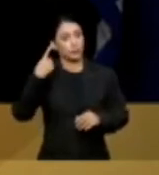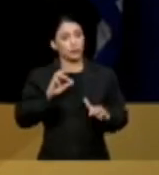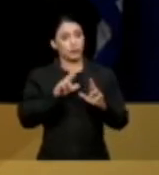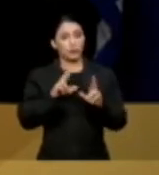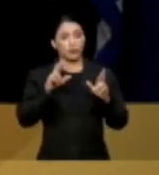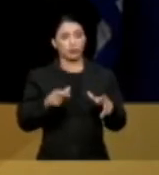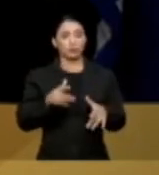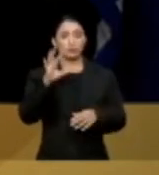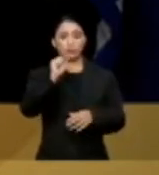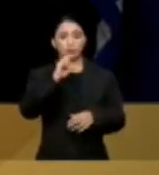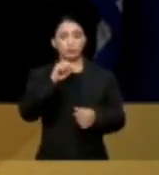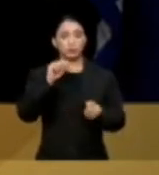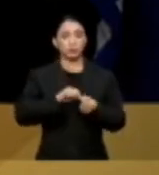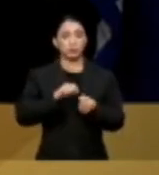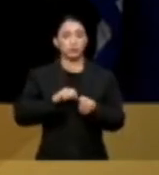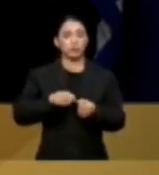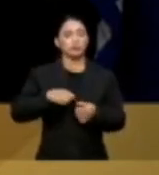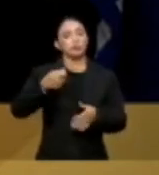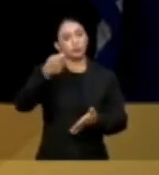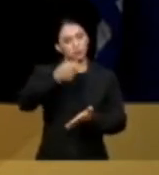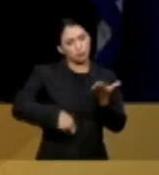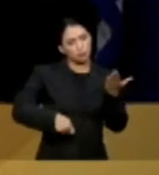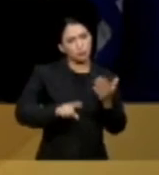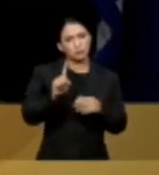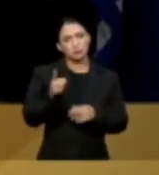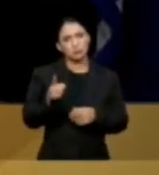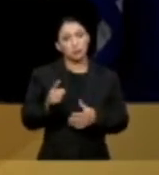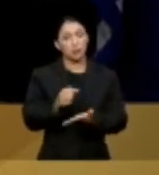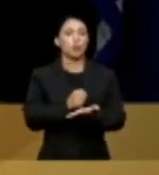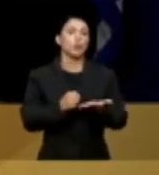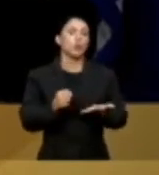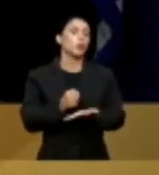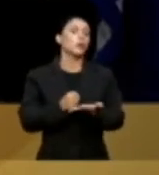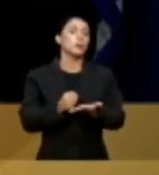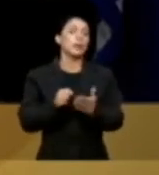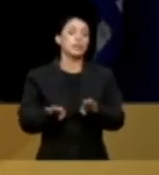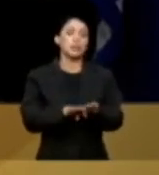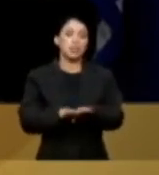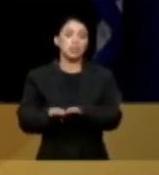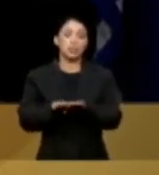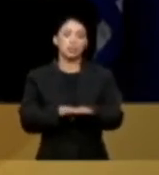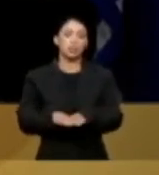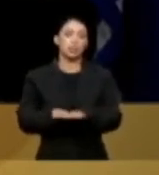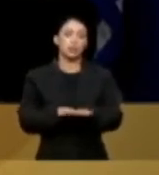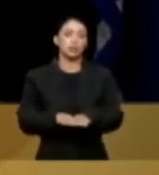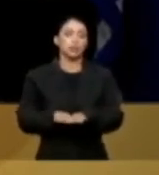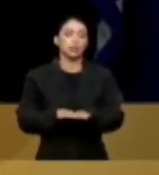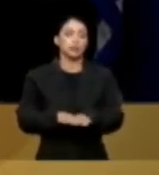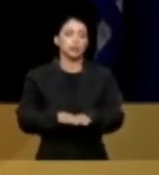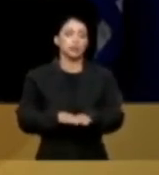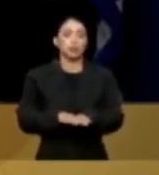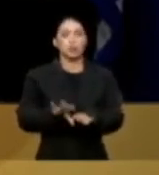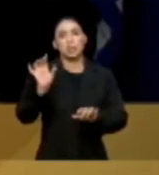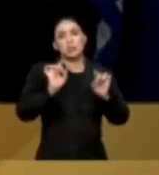sábado para a realização de provas não se revelava em sintonia com o princípio da isonomia, convolando-se em privilégio para um